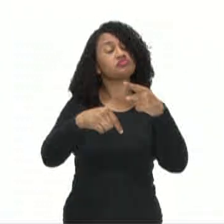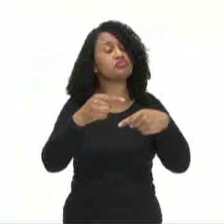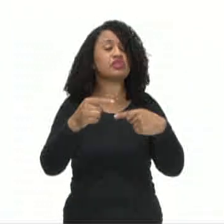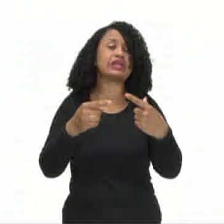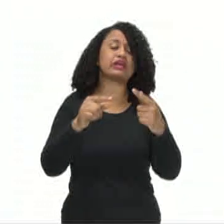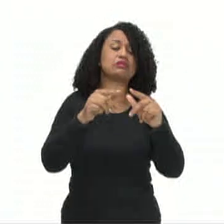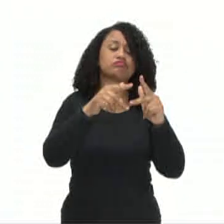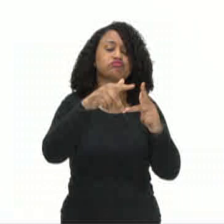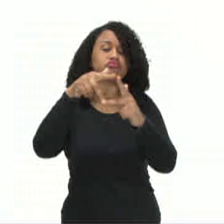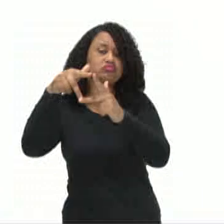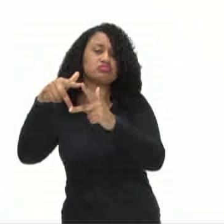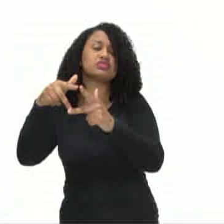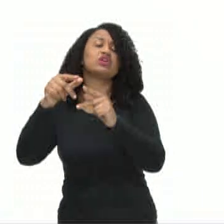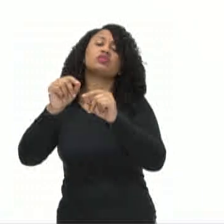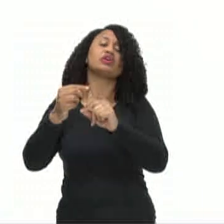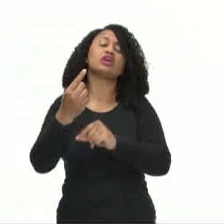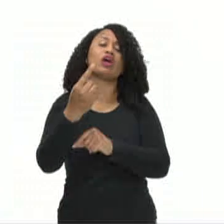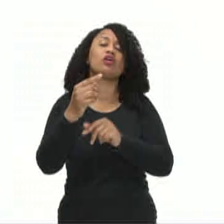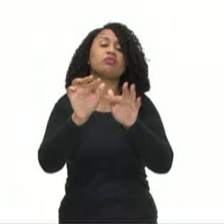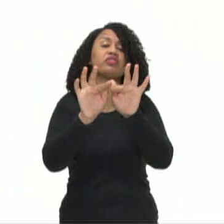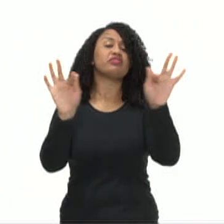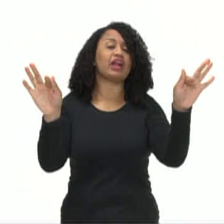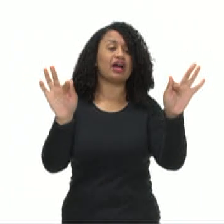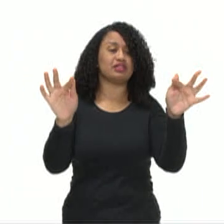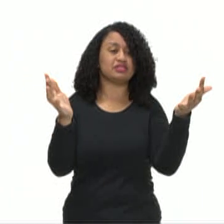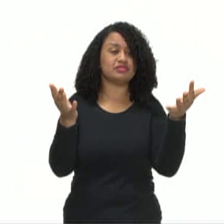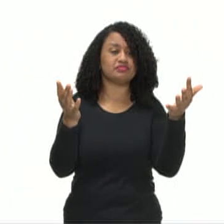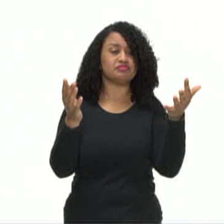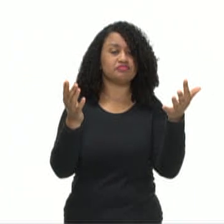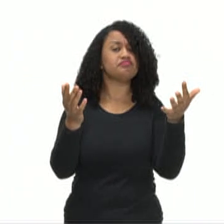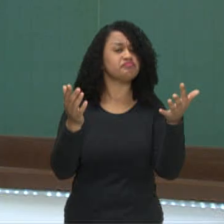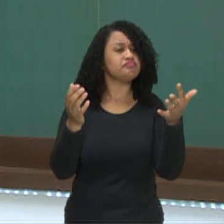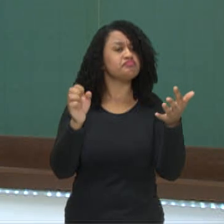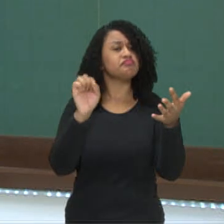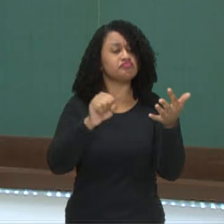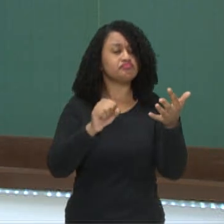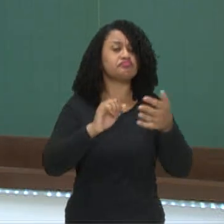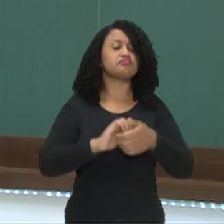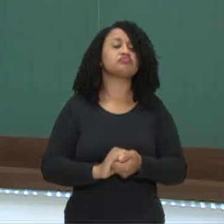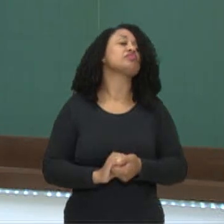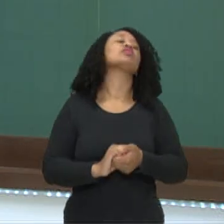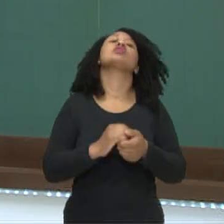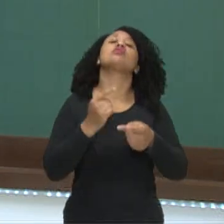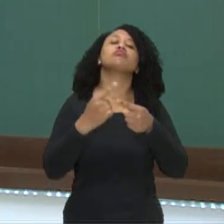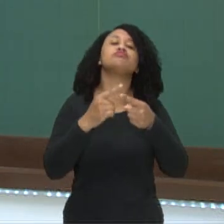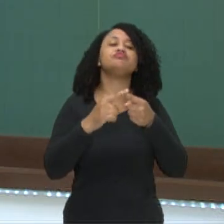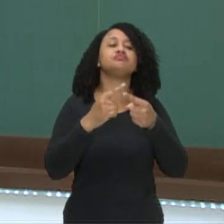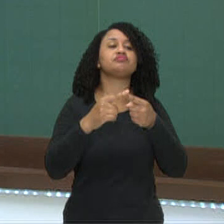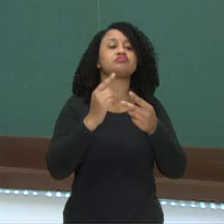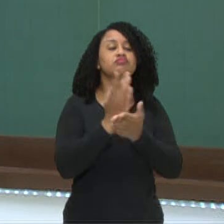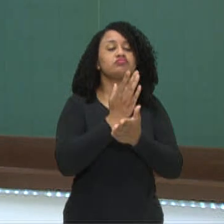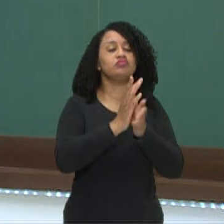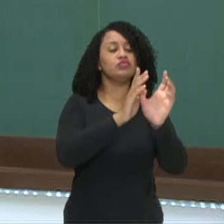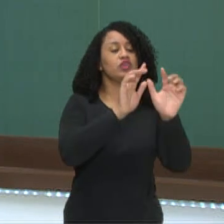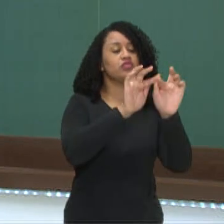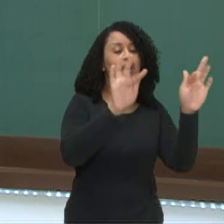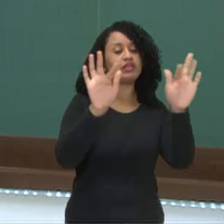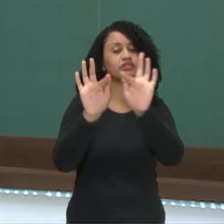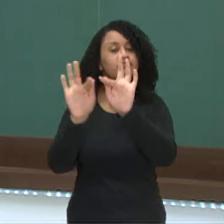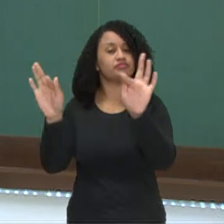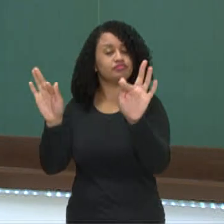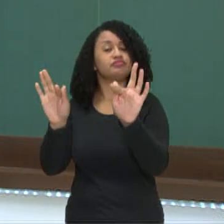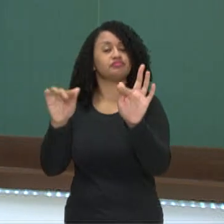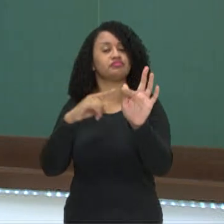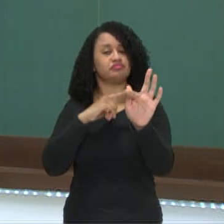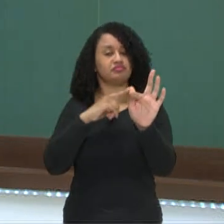o trecho passa a ter uma só frase. Isso mesmo. Quando temos essa divisão de duas frases, que